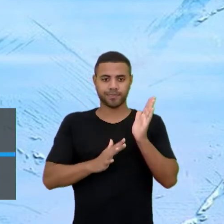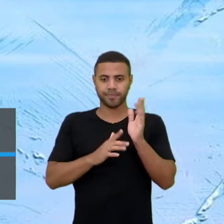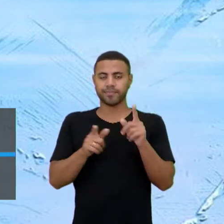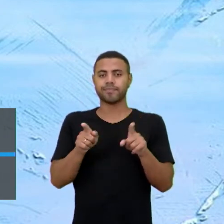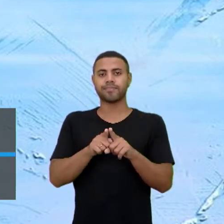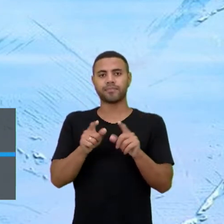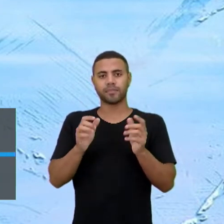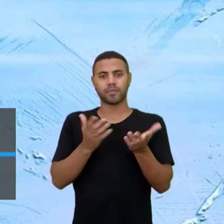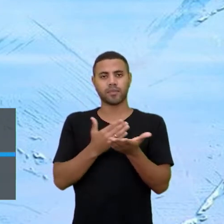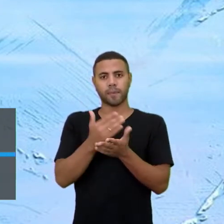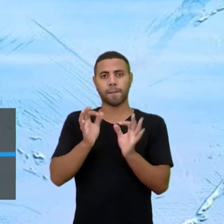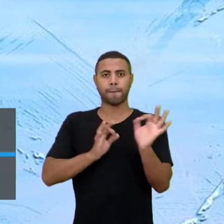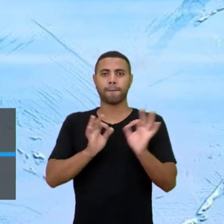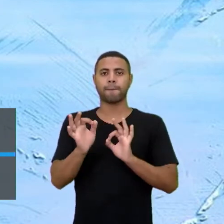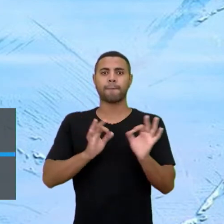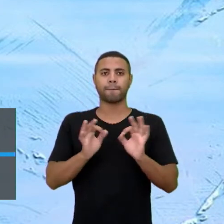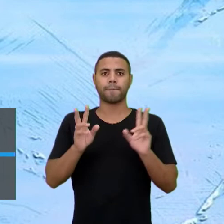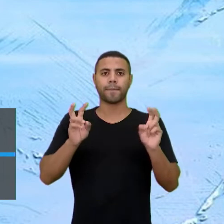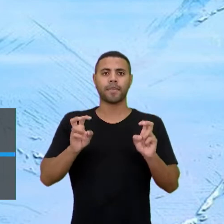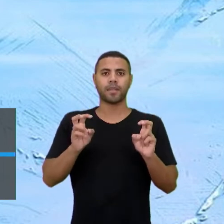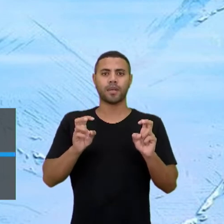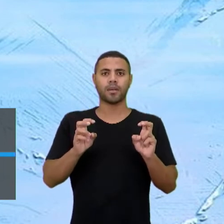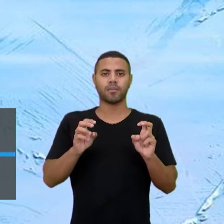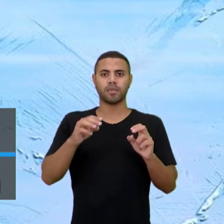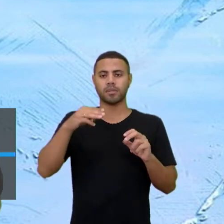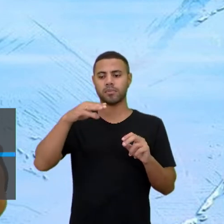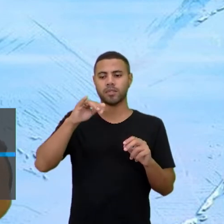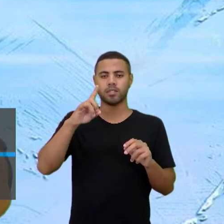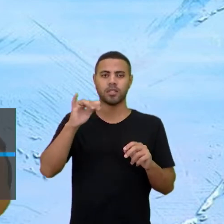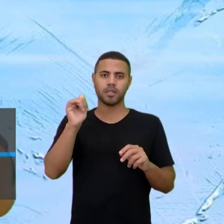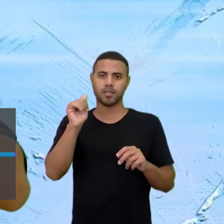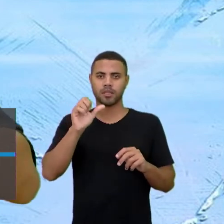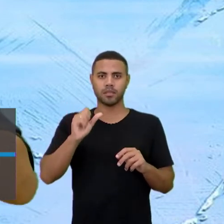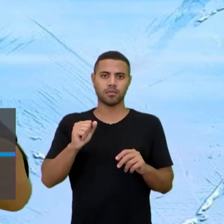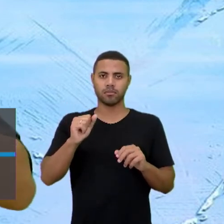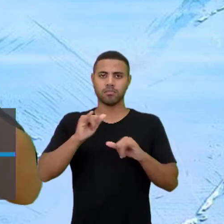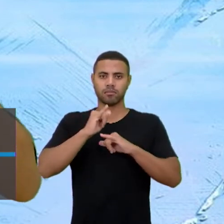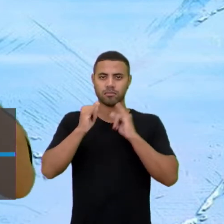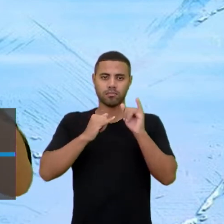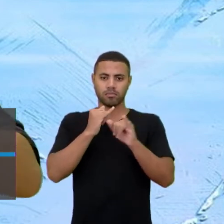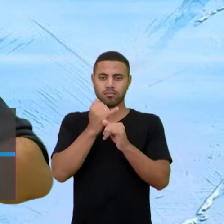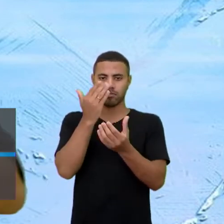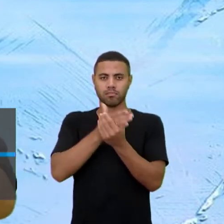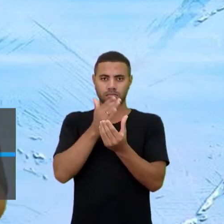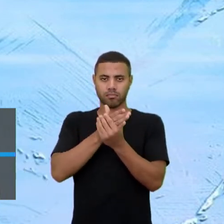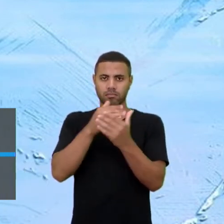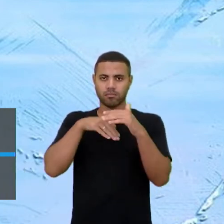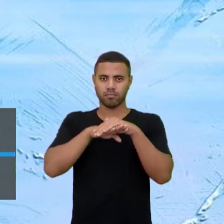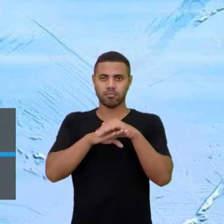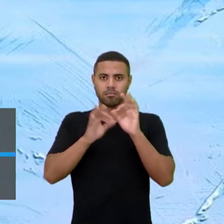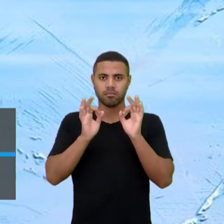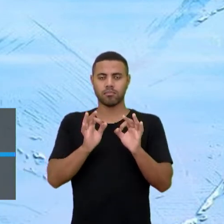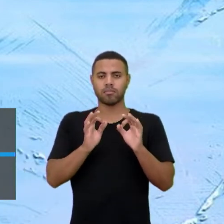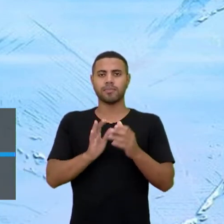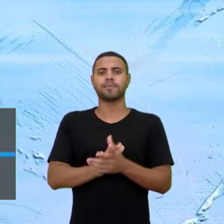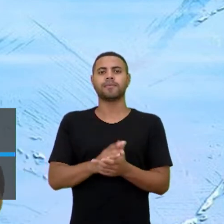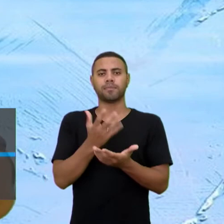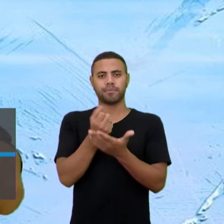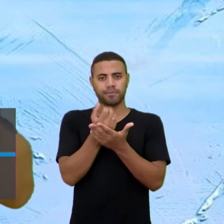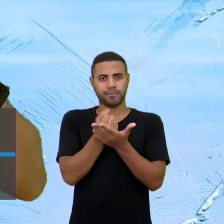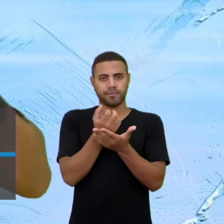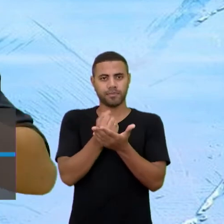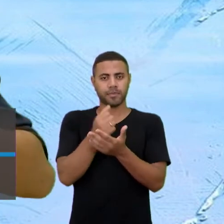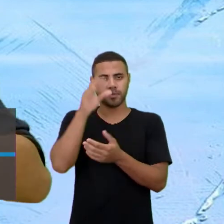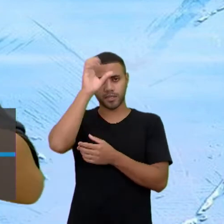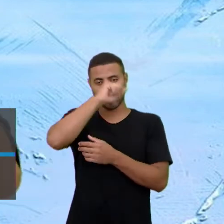vai organizar um observatório de mídias. Então, a gente está, claro, aprendendo aqui e todo esse aprendizado vai